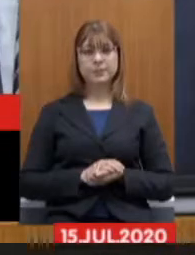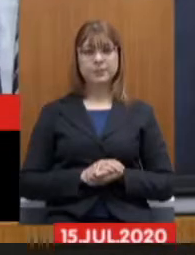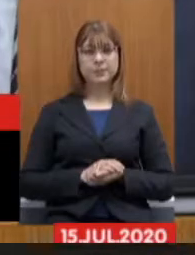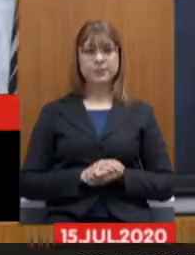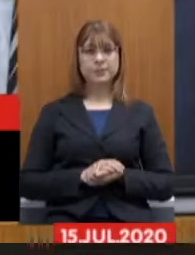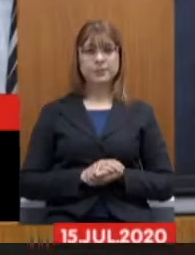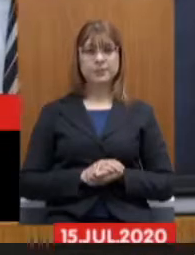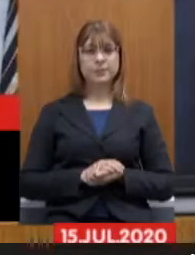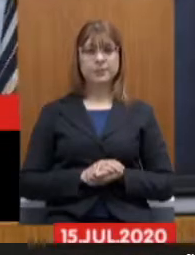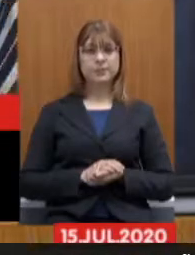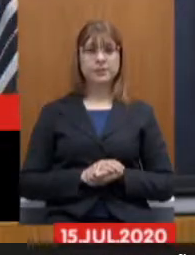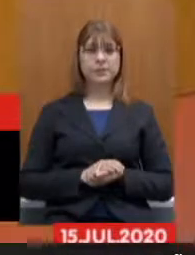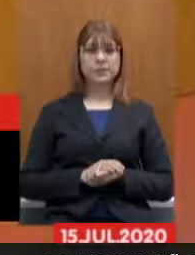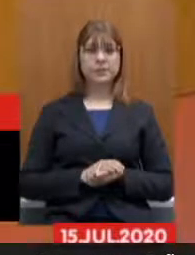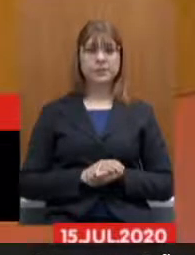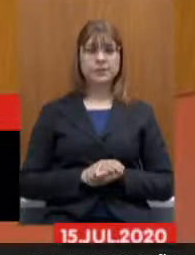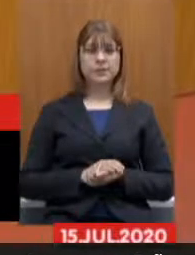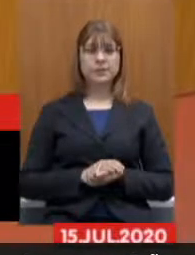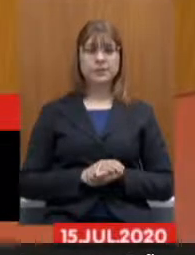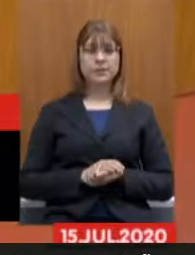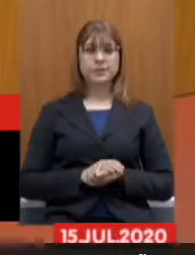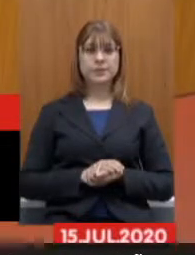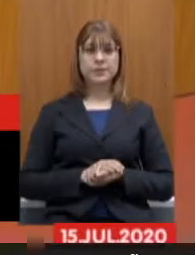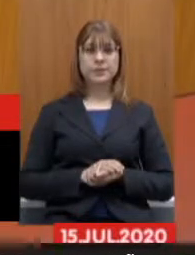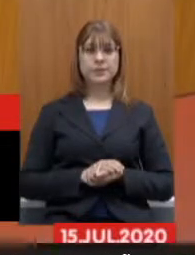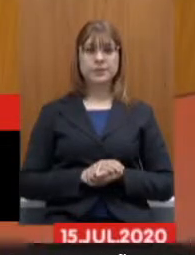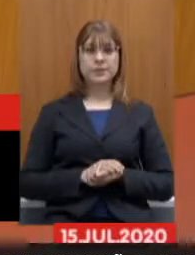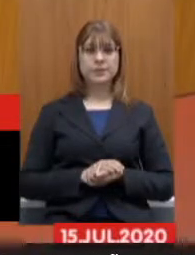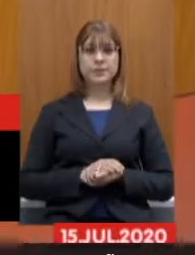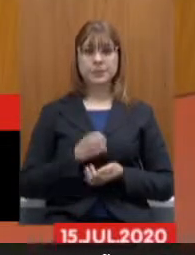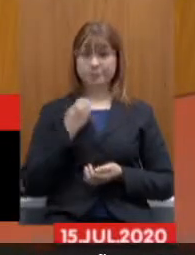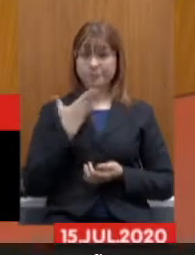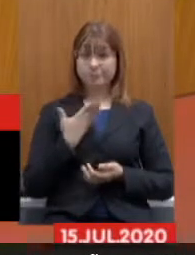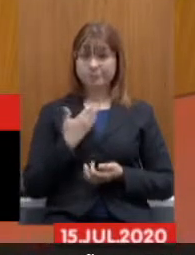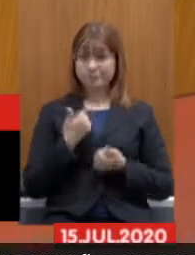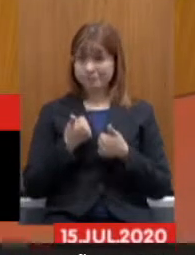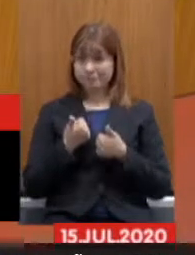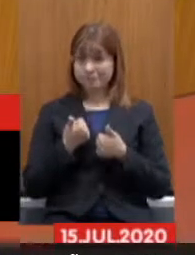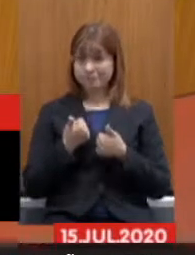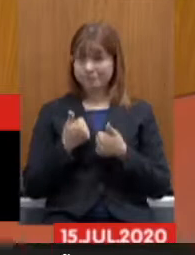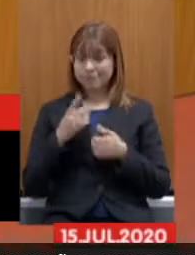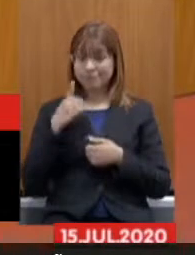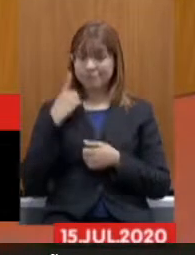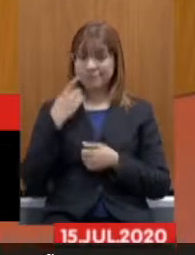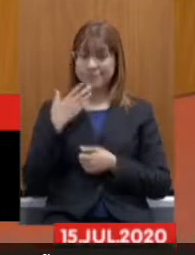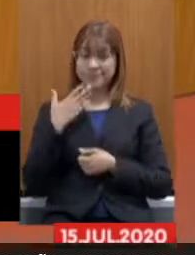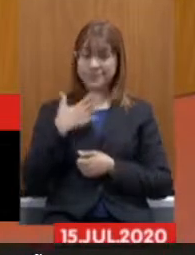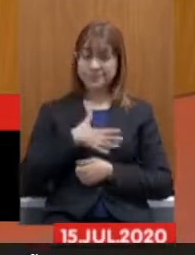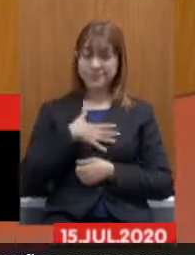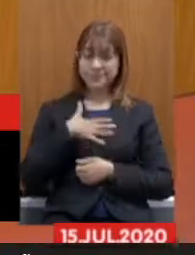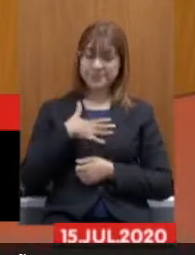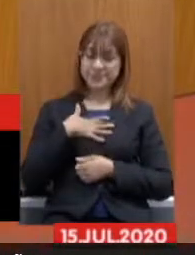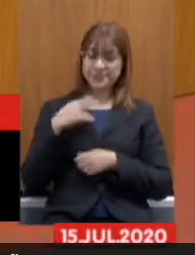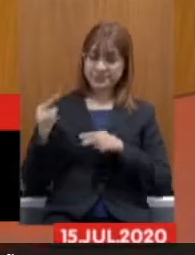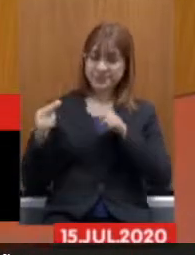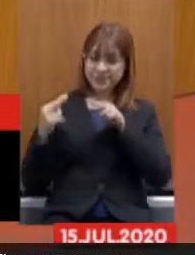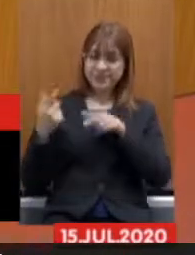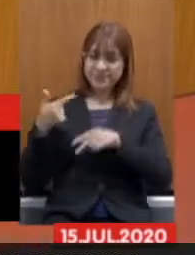e aí tô vendo cada um a revelar